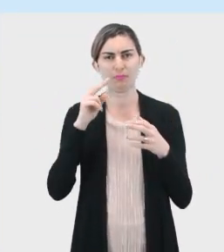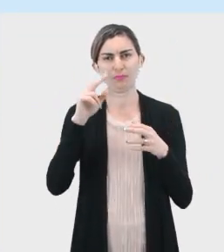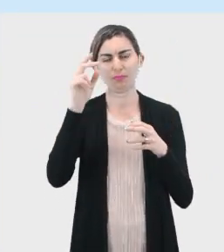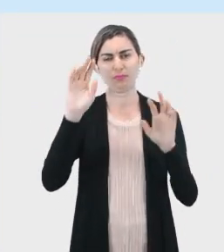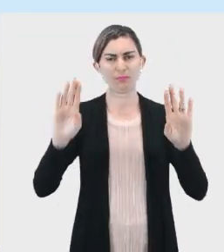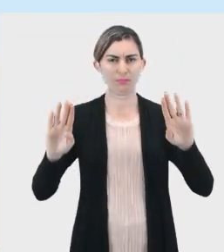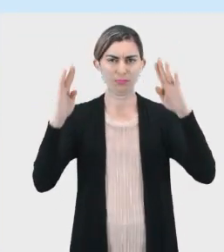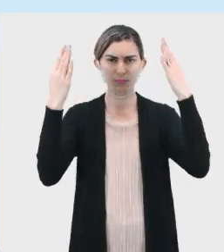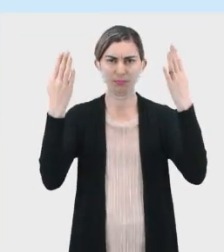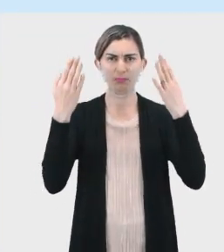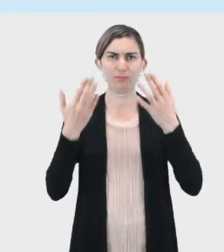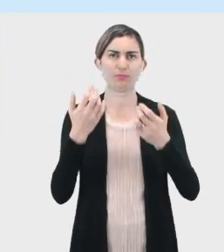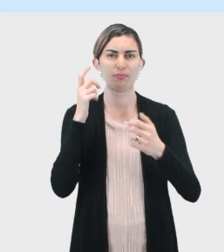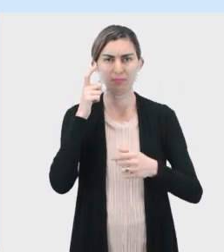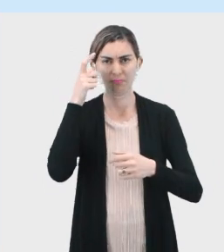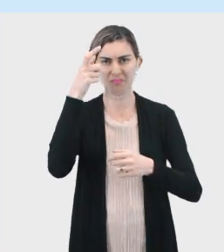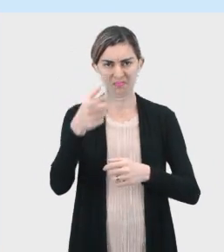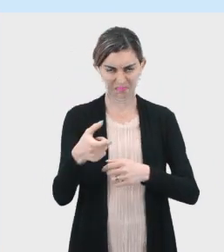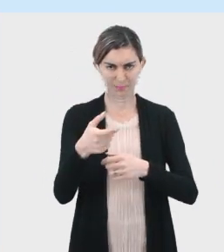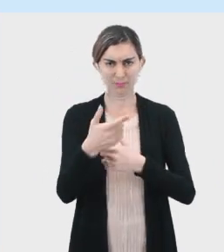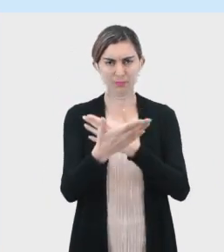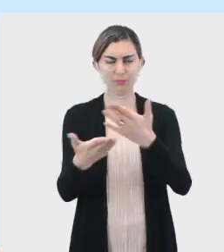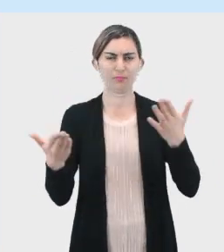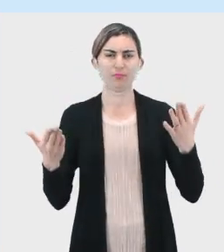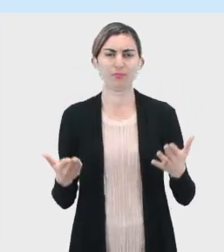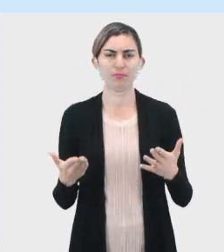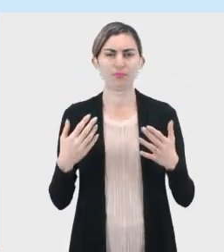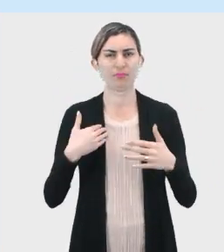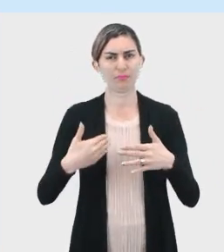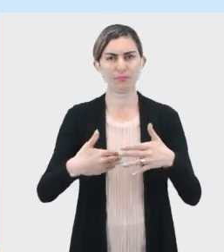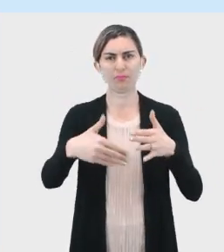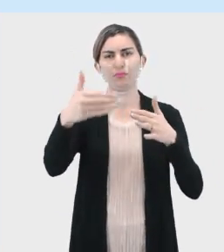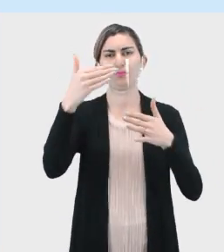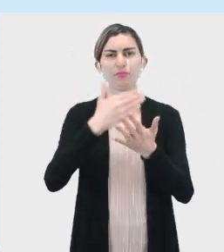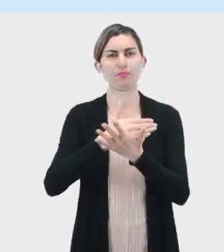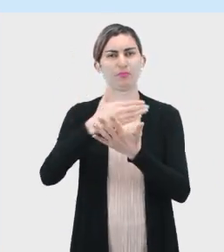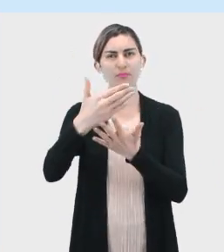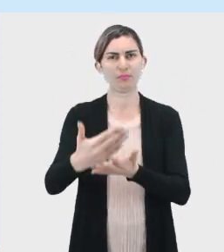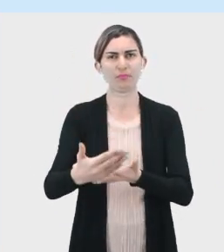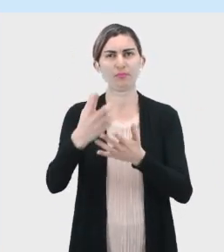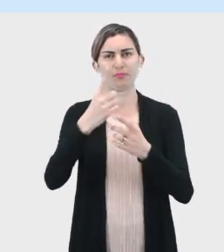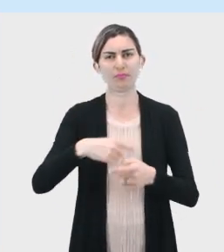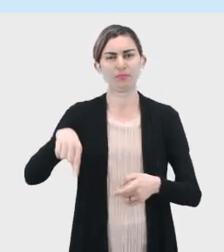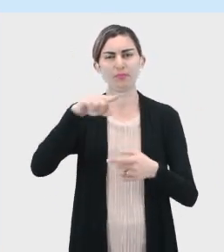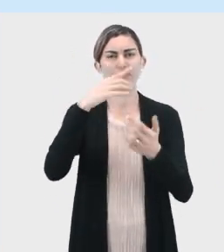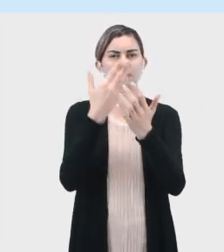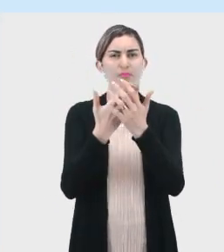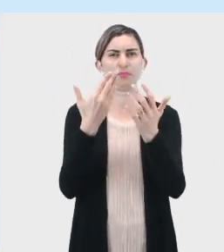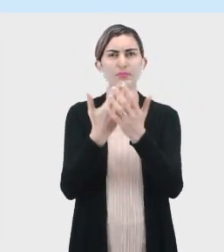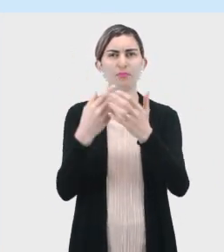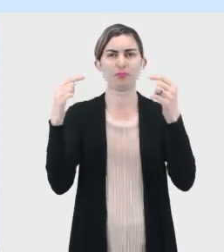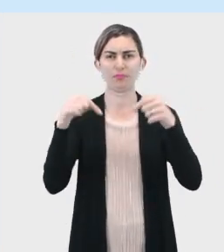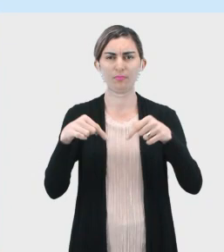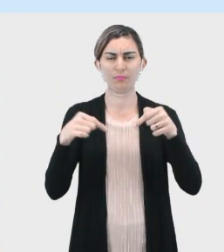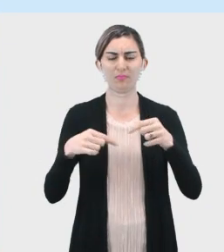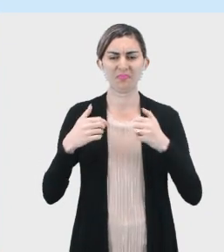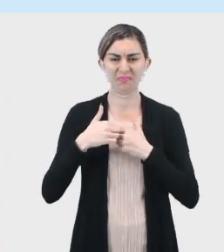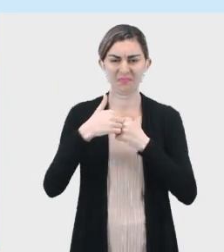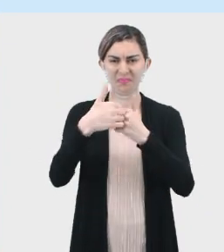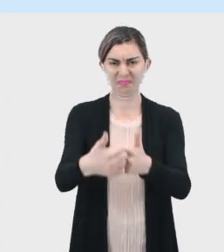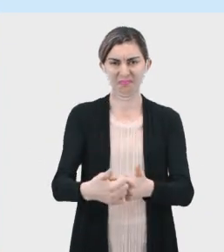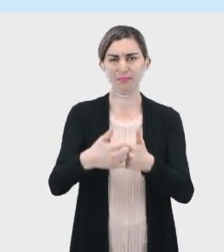Cheese Rolling Festival. É bem interessante. Então, vamos aí começar a nossa aula de